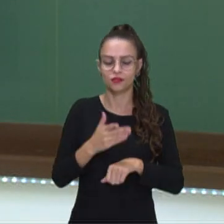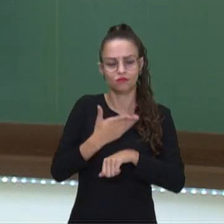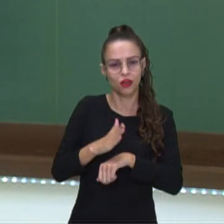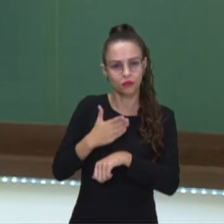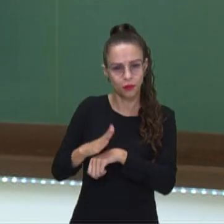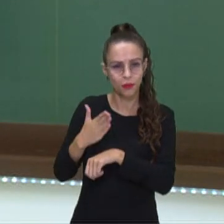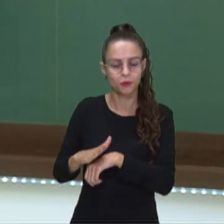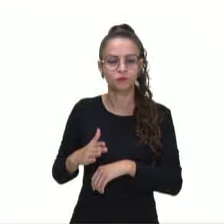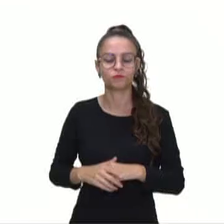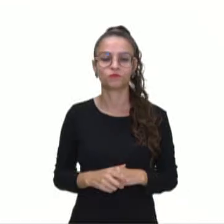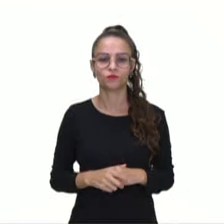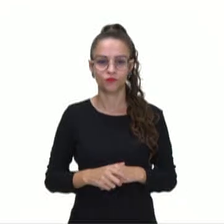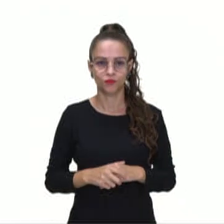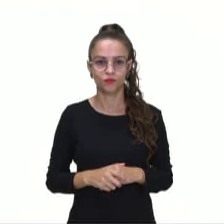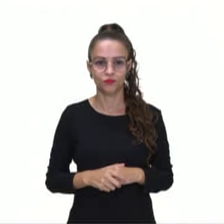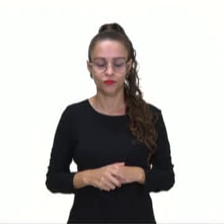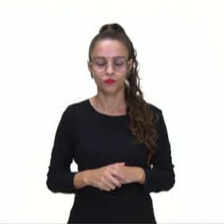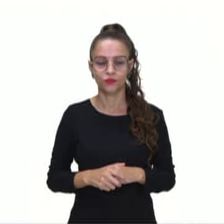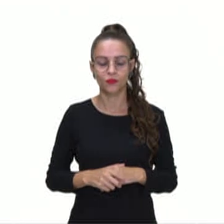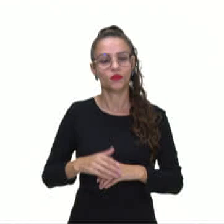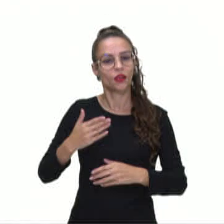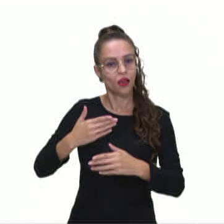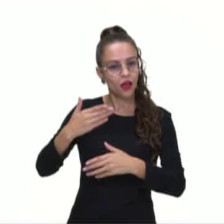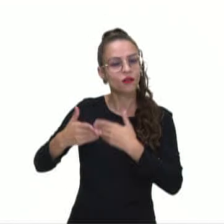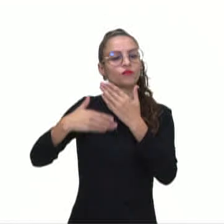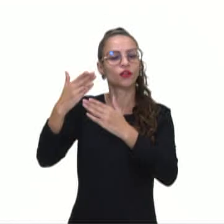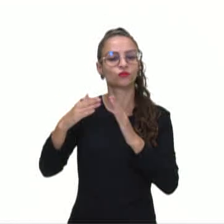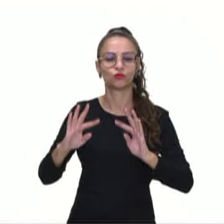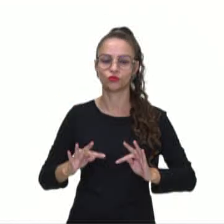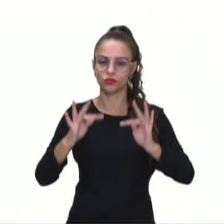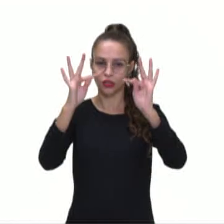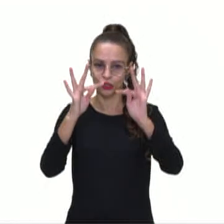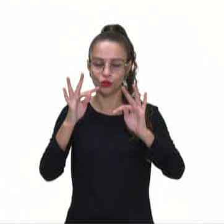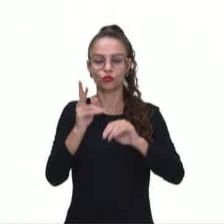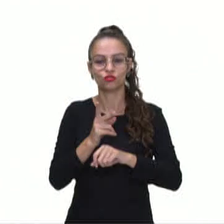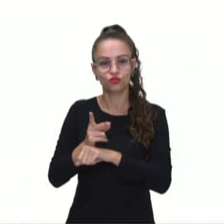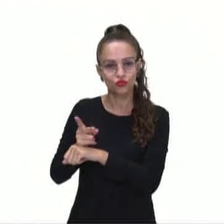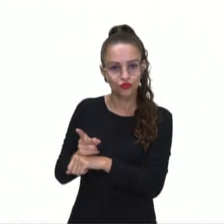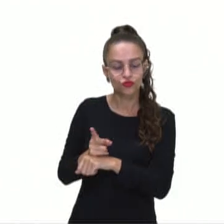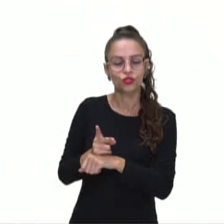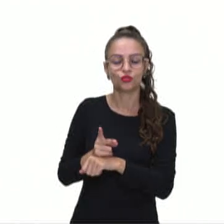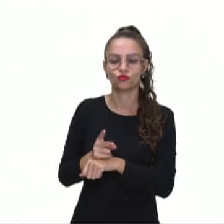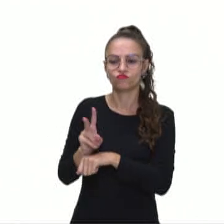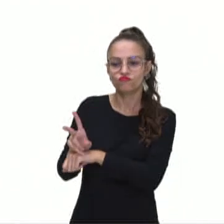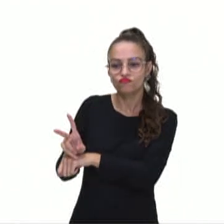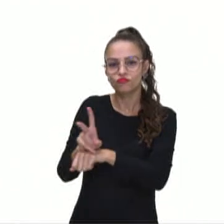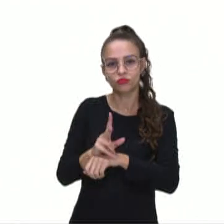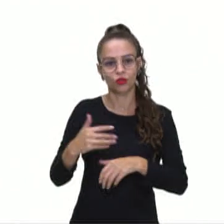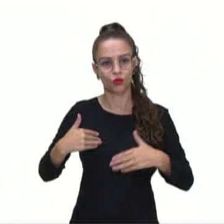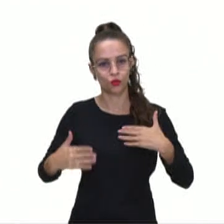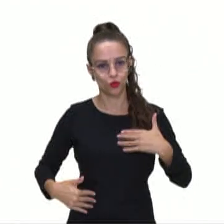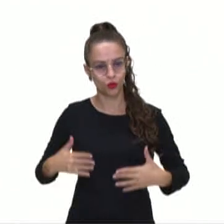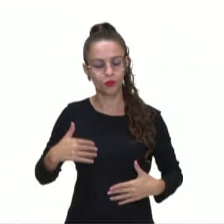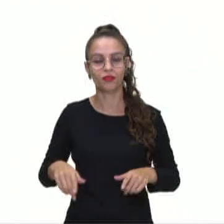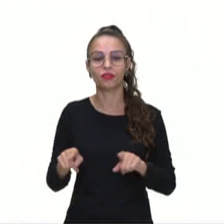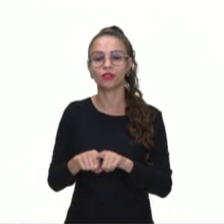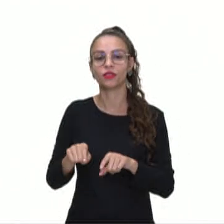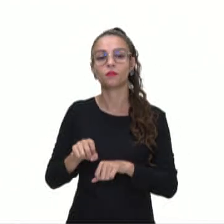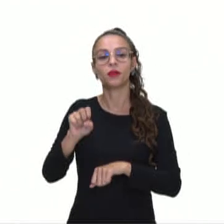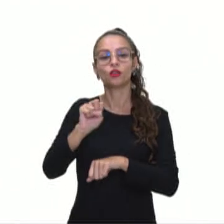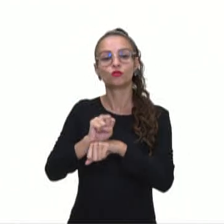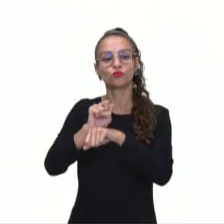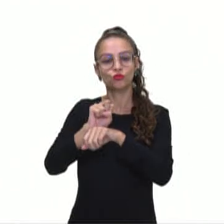prática. Os avanços nas tecnologias de vídeo e monitoração do corpo, juntamente com softwares cada vez